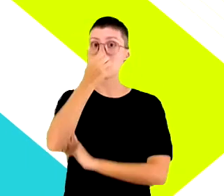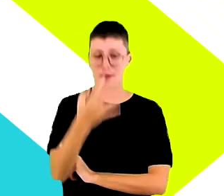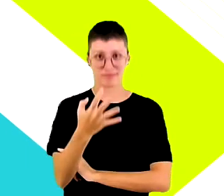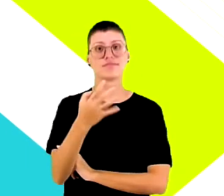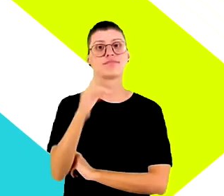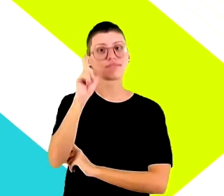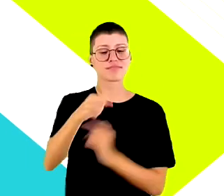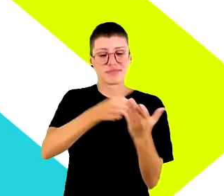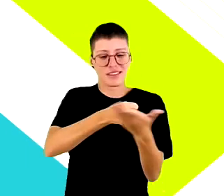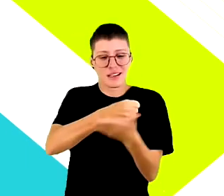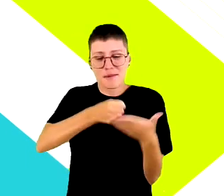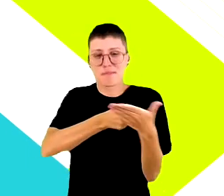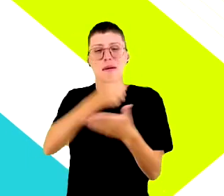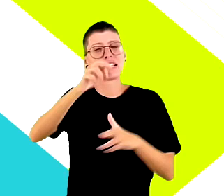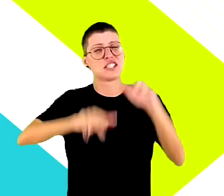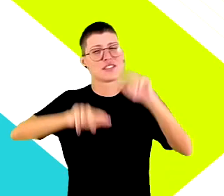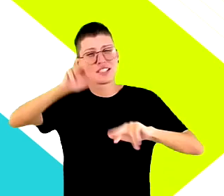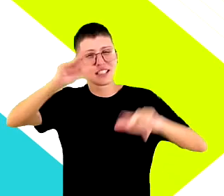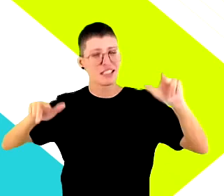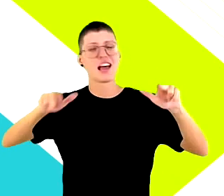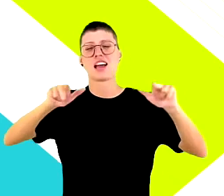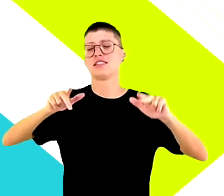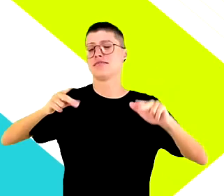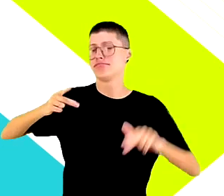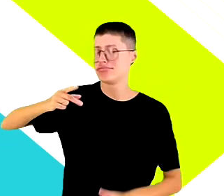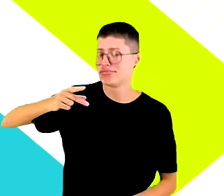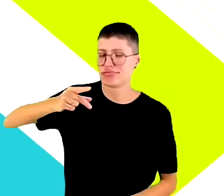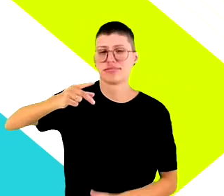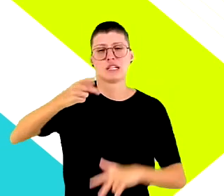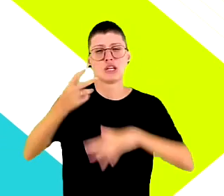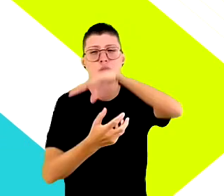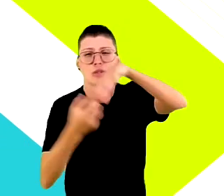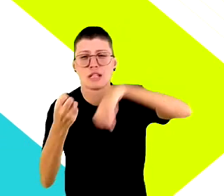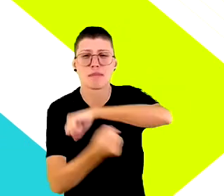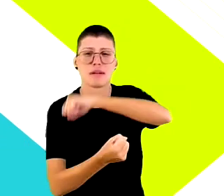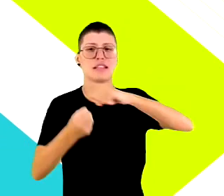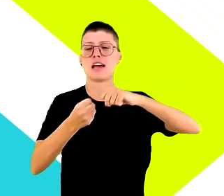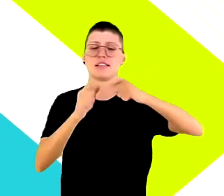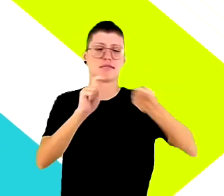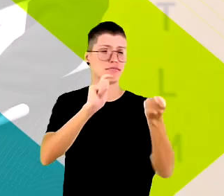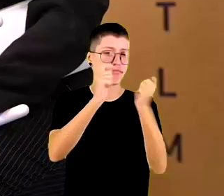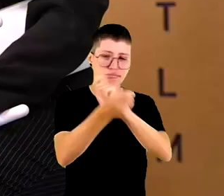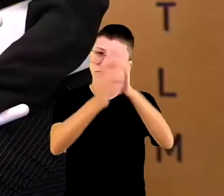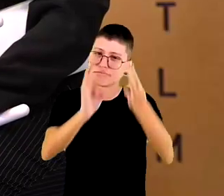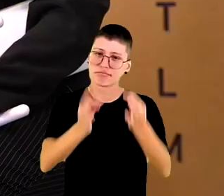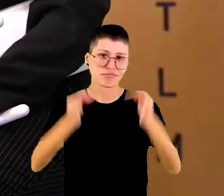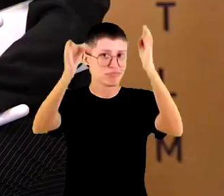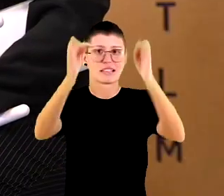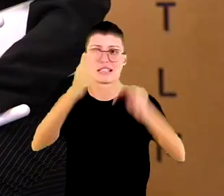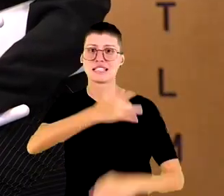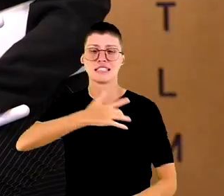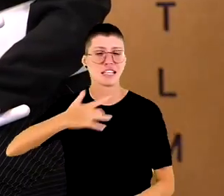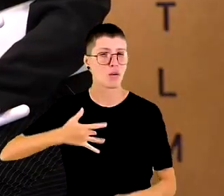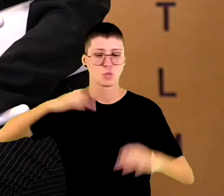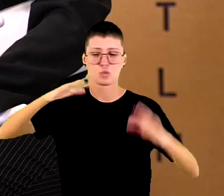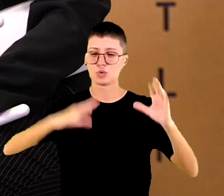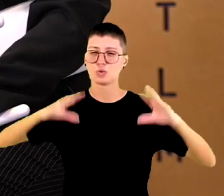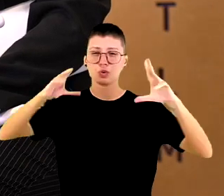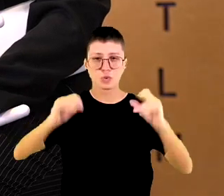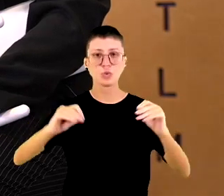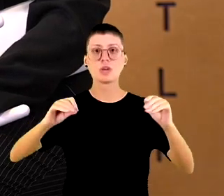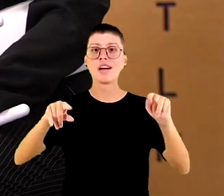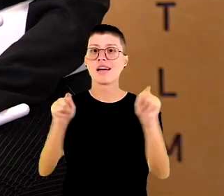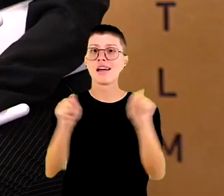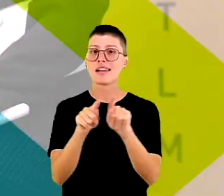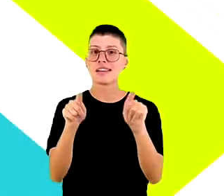de diversidade, de longevidade, sustentabilidade, é Tech for Good total, saúde, é Tech for Good. E quando a gente fala de